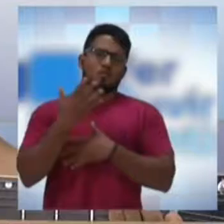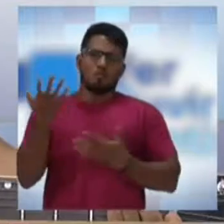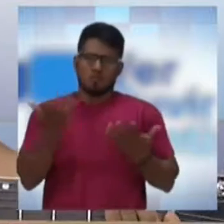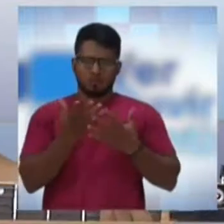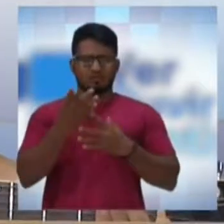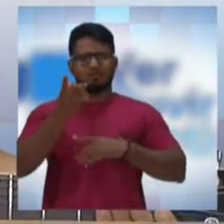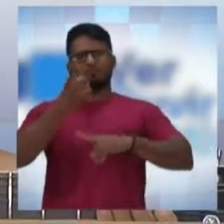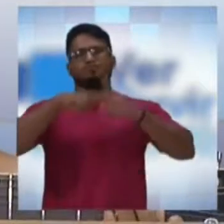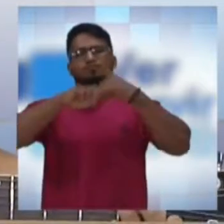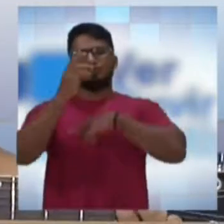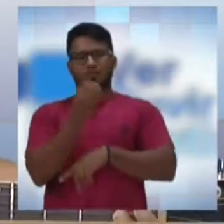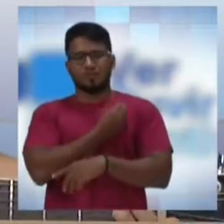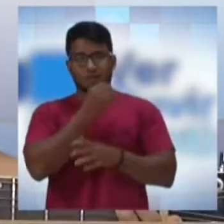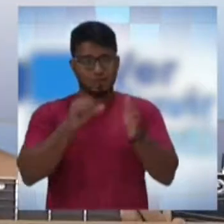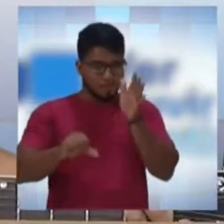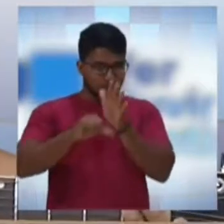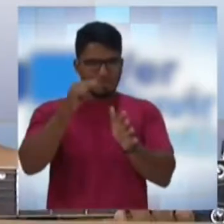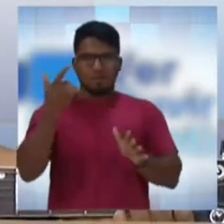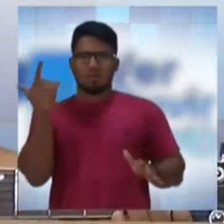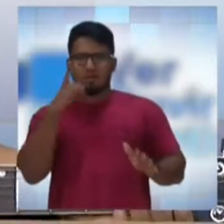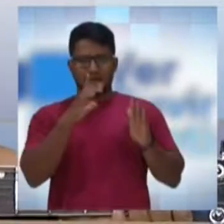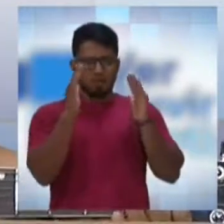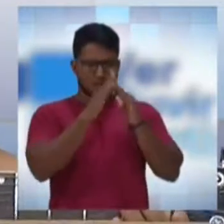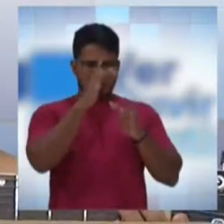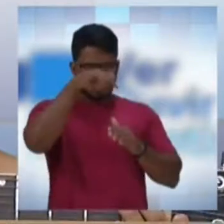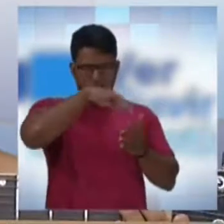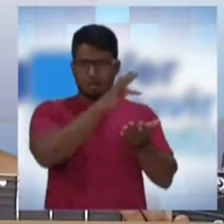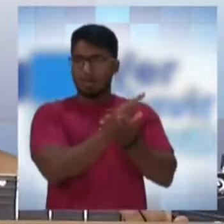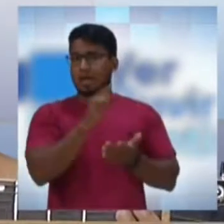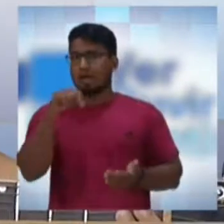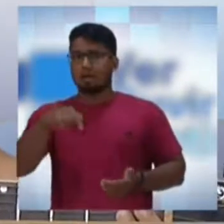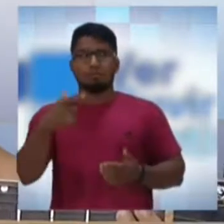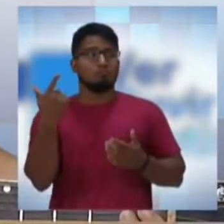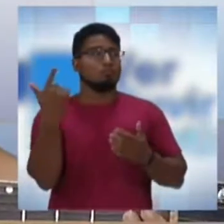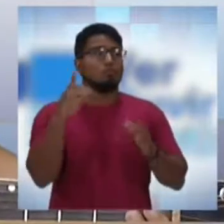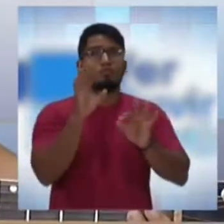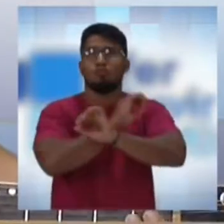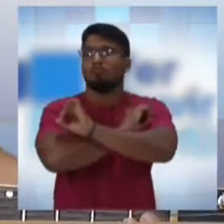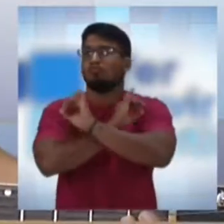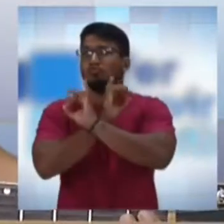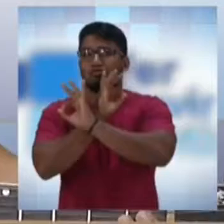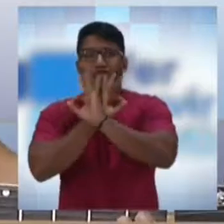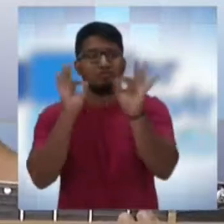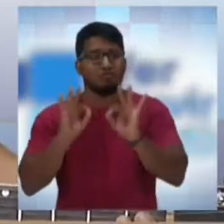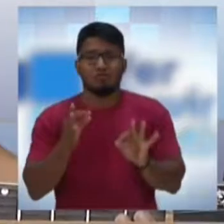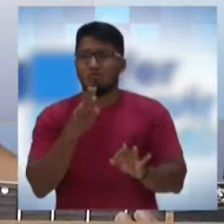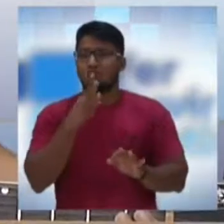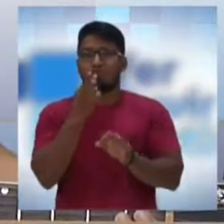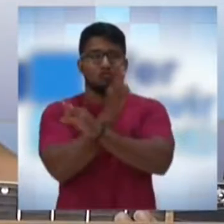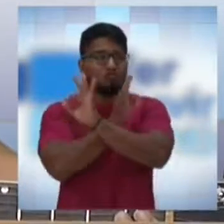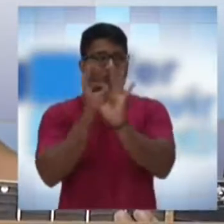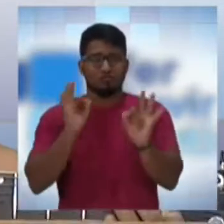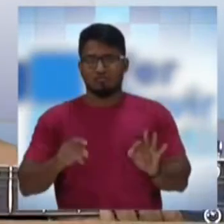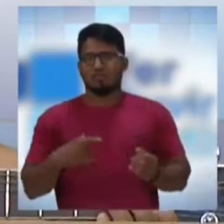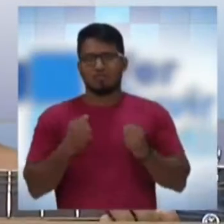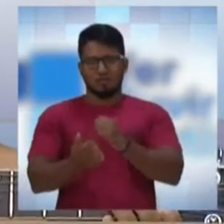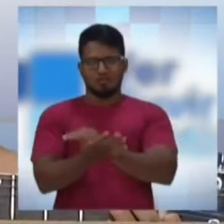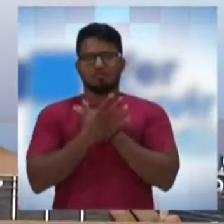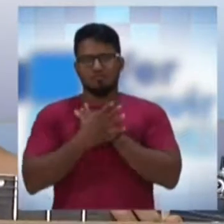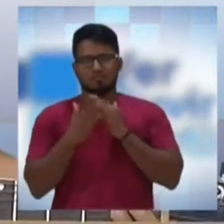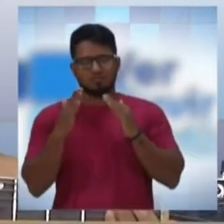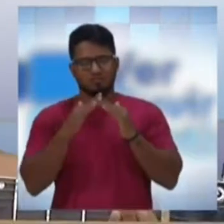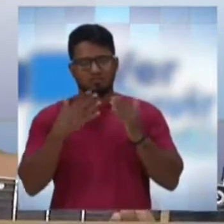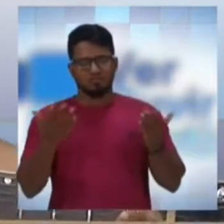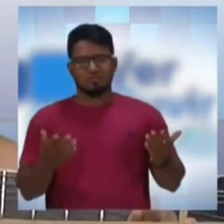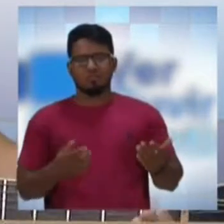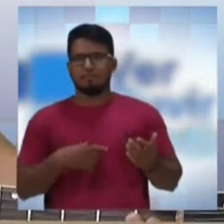aqui hoje, porque primeiro conseguir uma casa, aqui eu não tinha ninguém, eu não conhecia ninguém aqui em Teresina que pudesse me conseguir